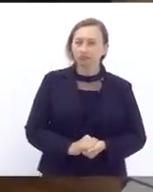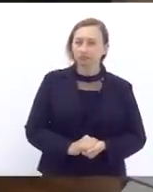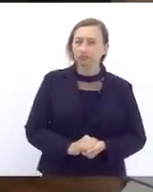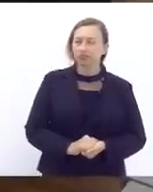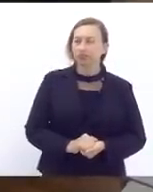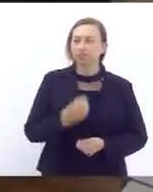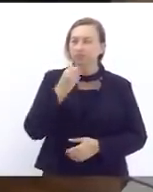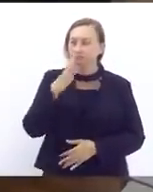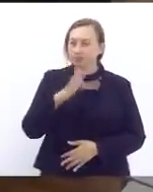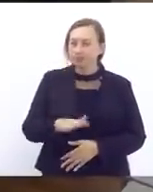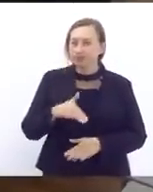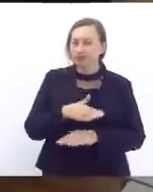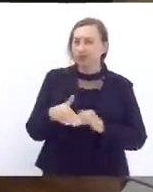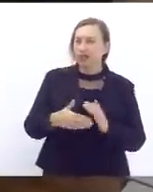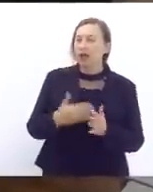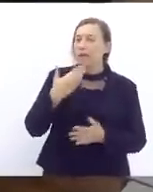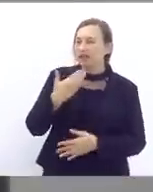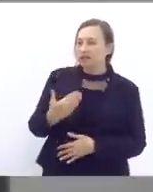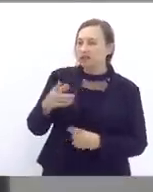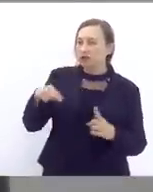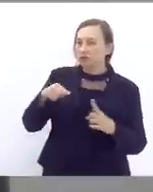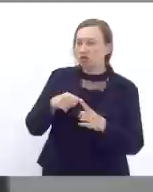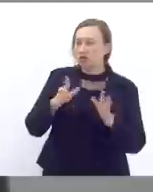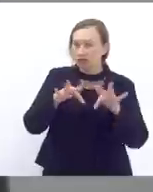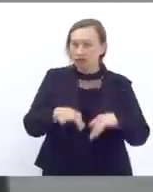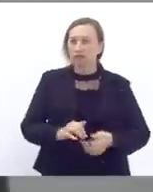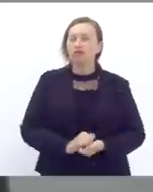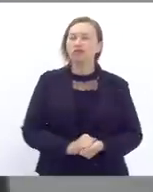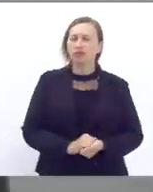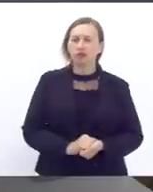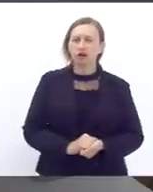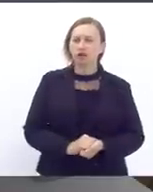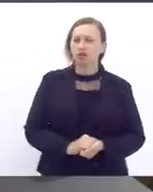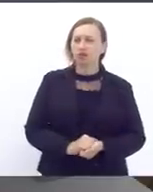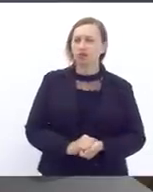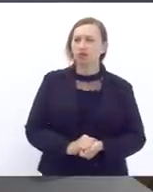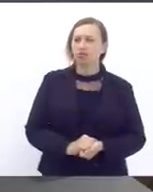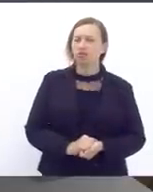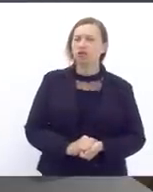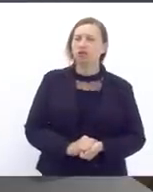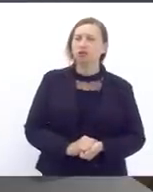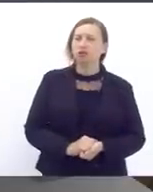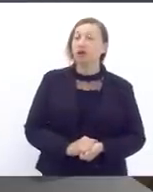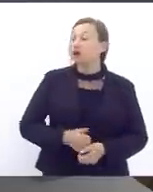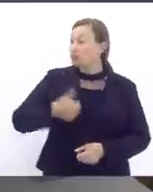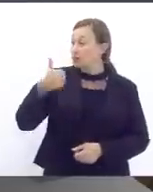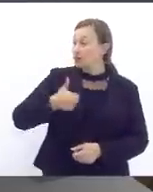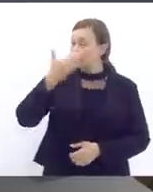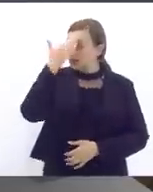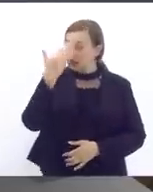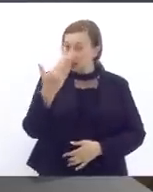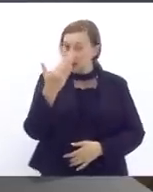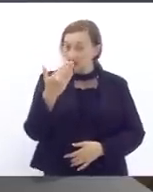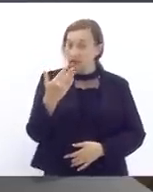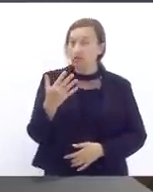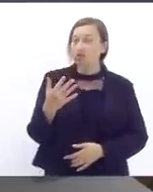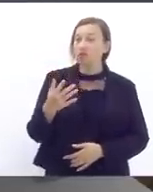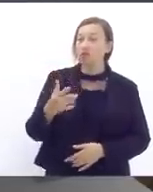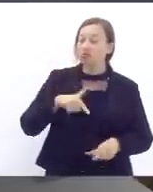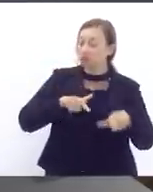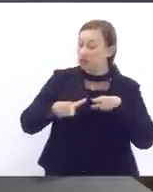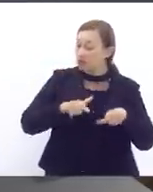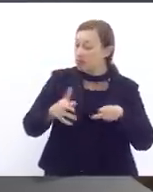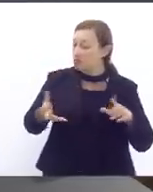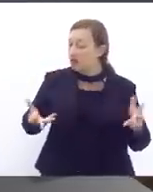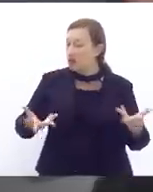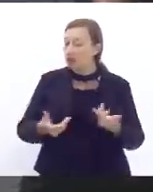para ser objetivo para a gente poder encerrar por favor primeiro agradecer a senhora pela efetividade com que